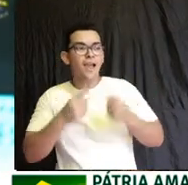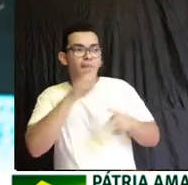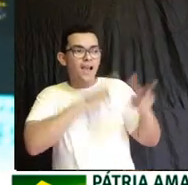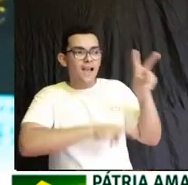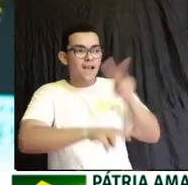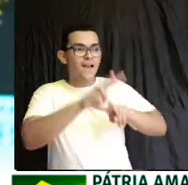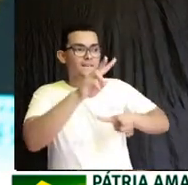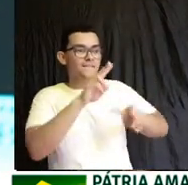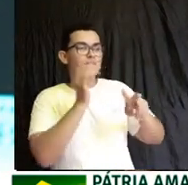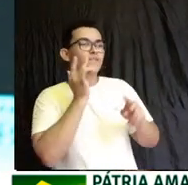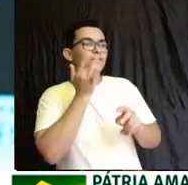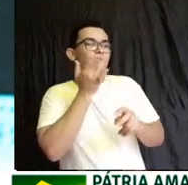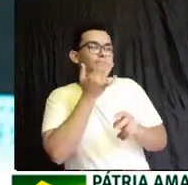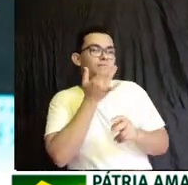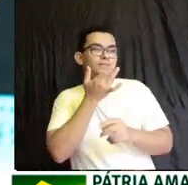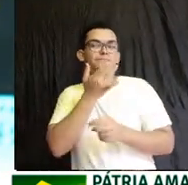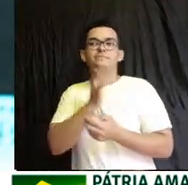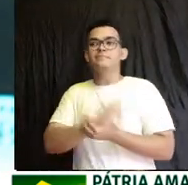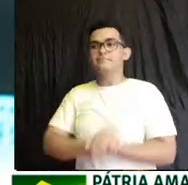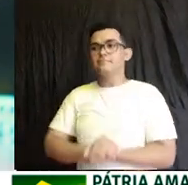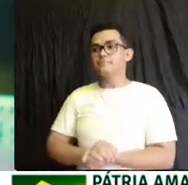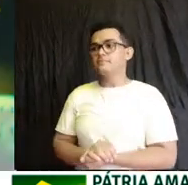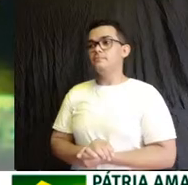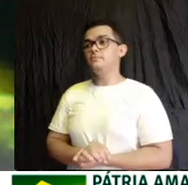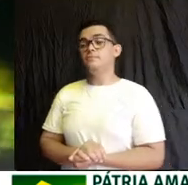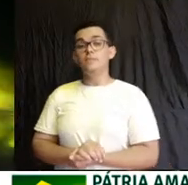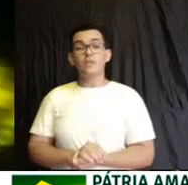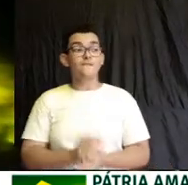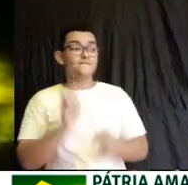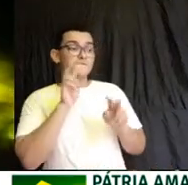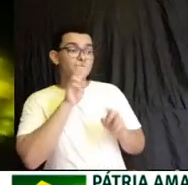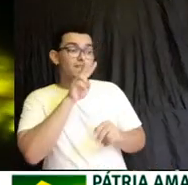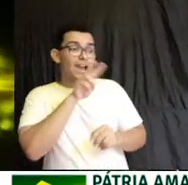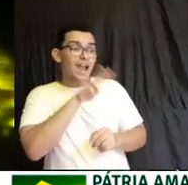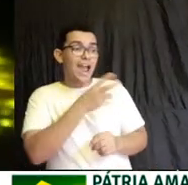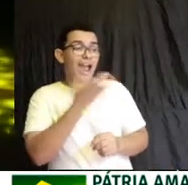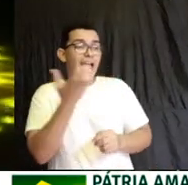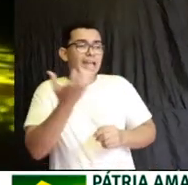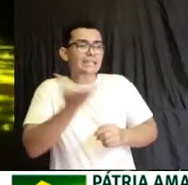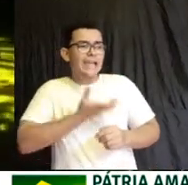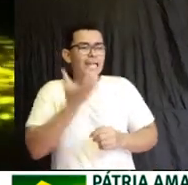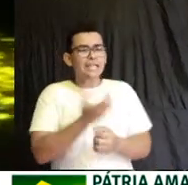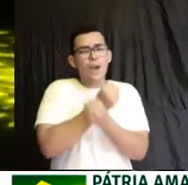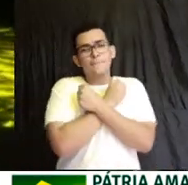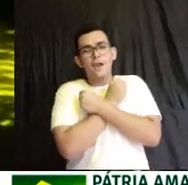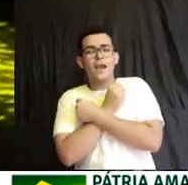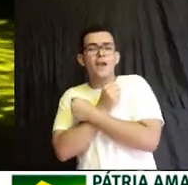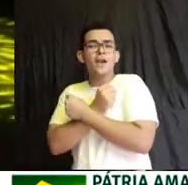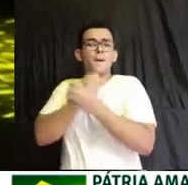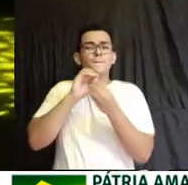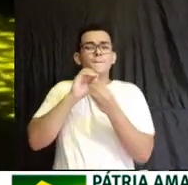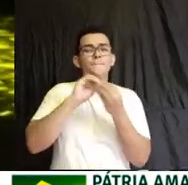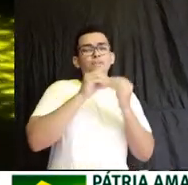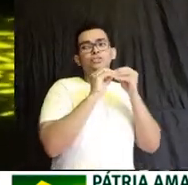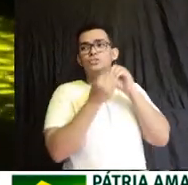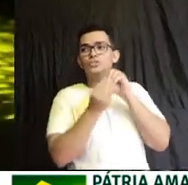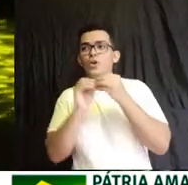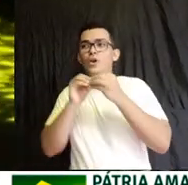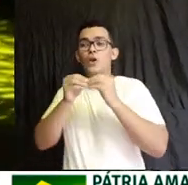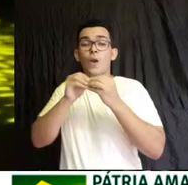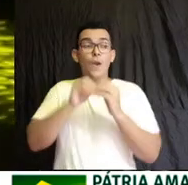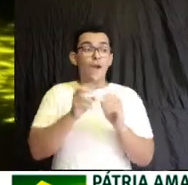desfrutar. Morena tropicana, quero, quero teu sabor. Oi, oi, oi, oi.